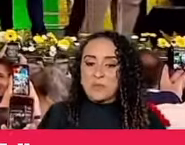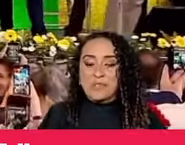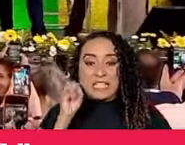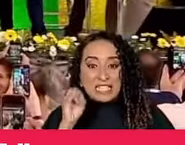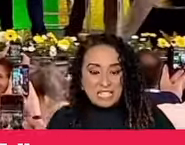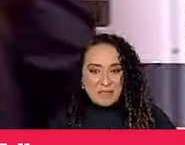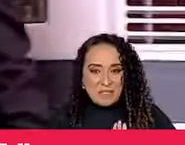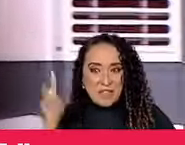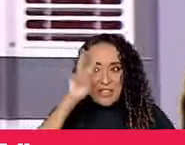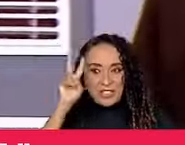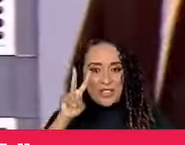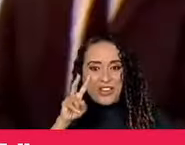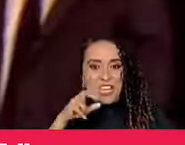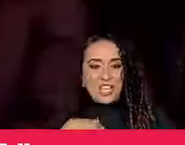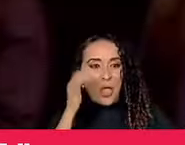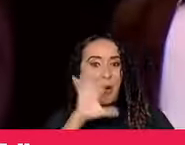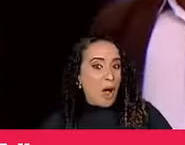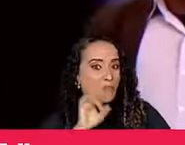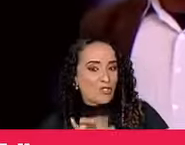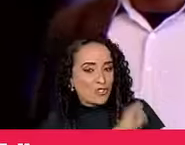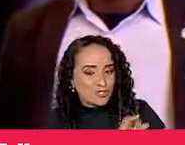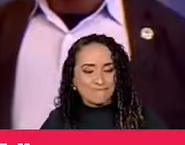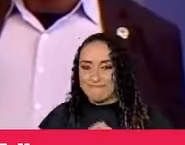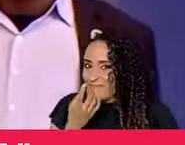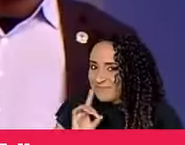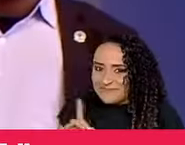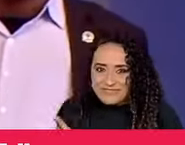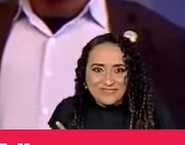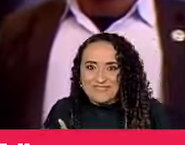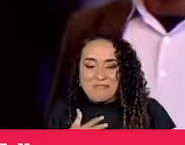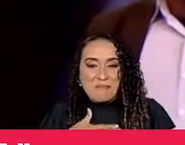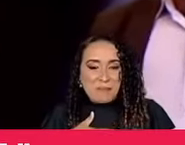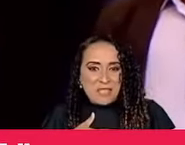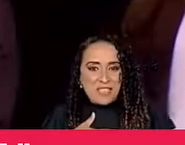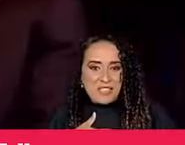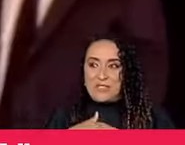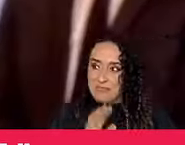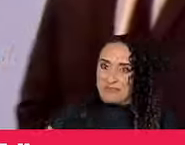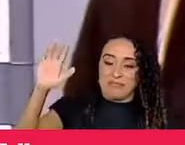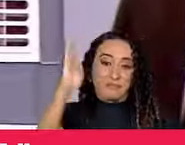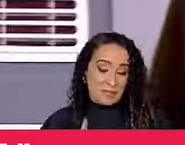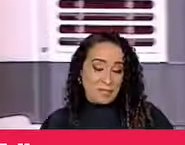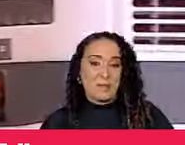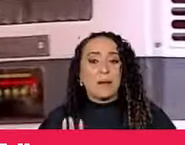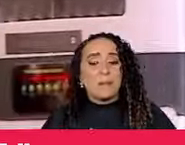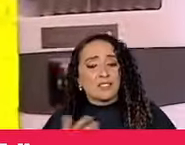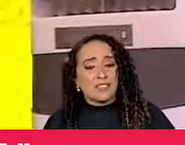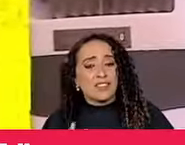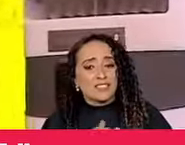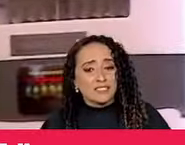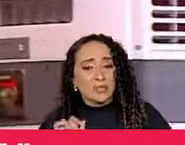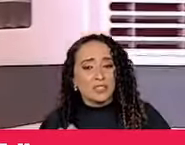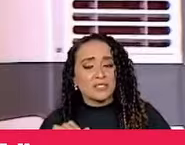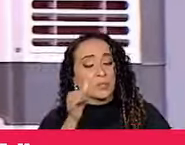passar a história que eu amo só o Rio de Janeiro, não vai ficar bem para mim e no restante do Brasil. Mas eu queria dizer para vocês